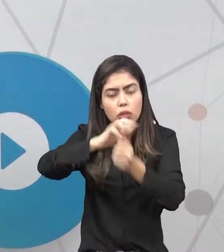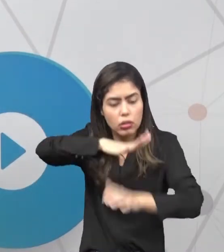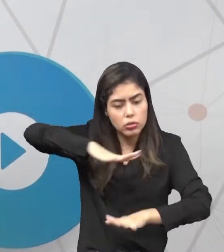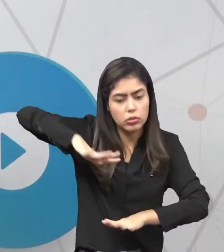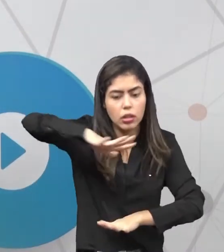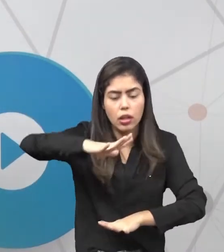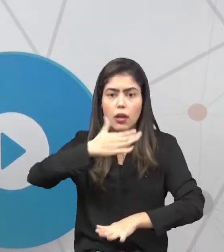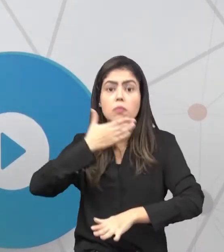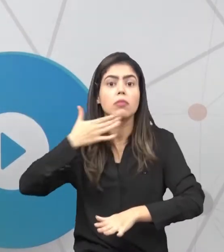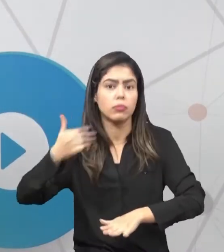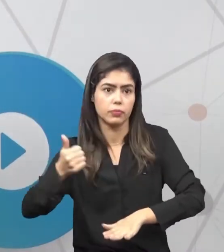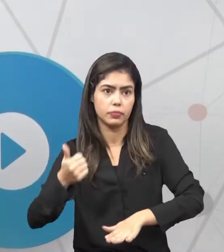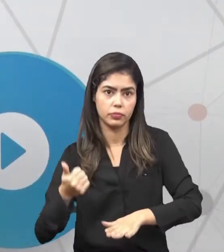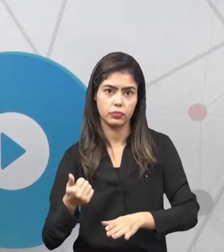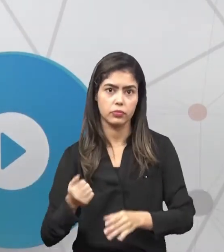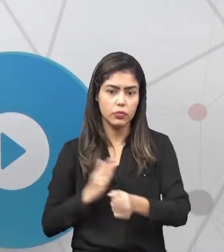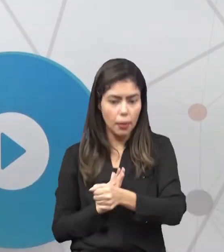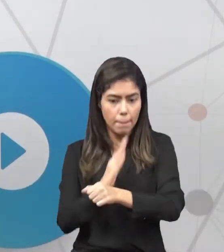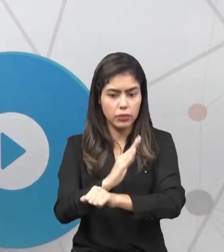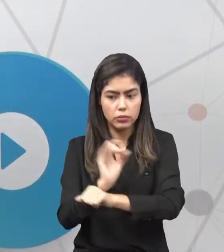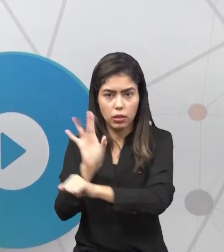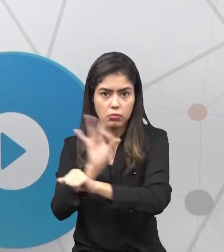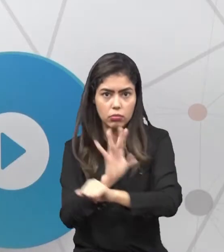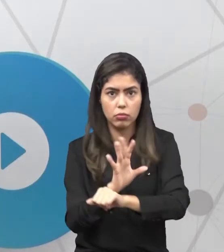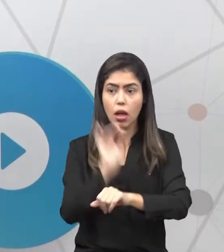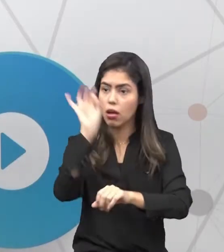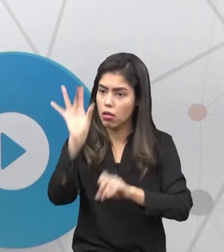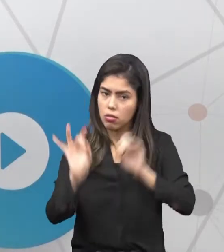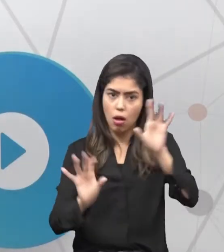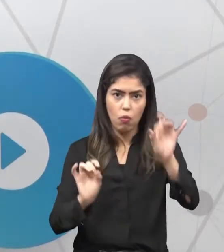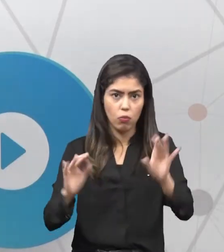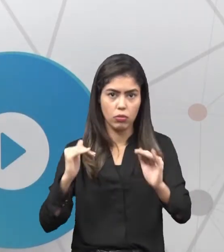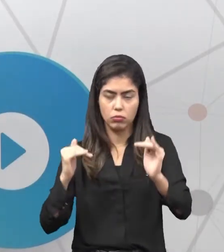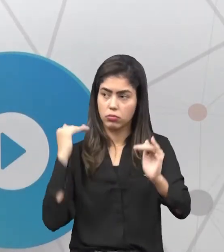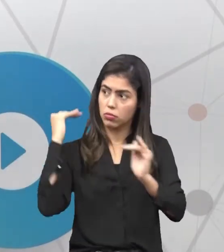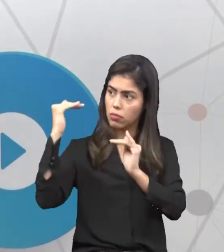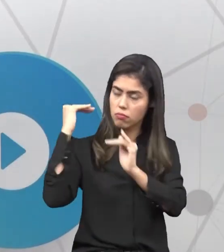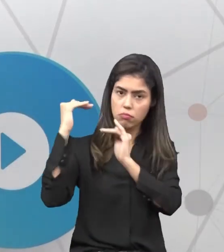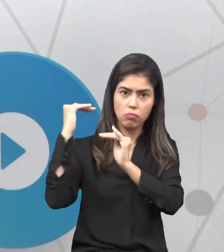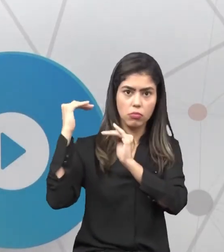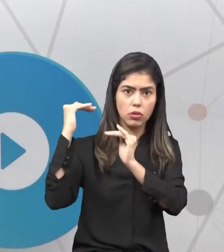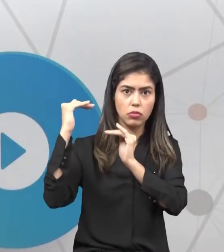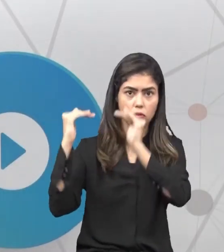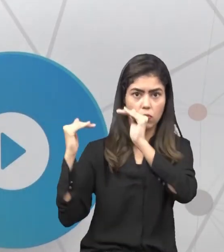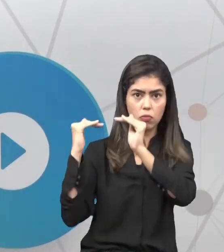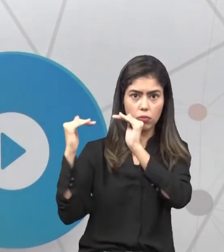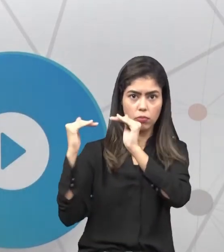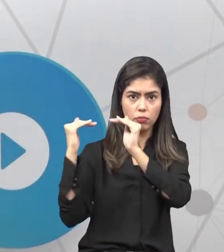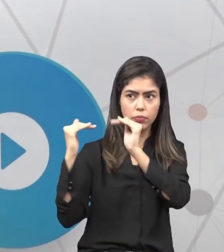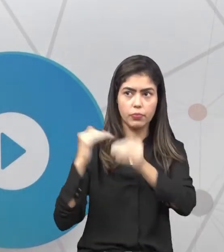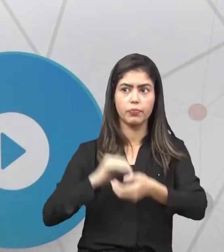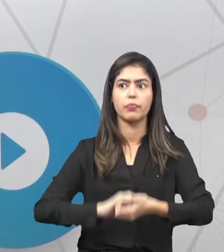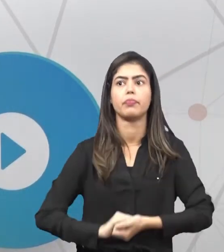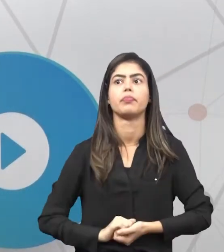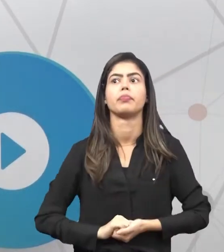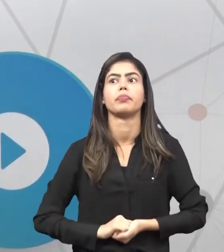igualitária, mais justa, sem que ninguém ultrapasse os seus limites. Essa aqui é a ideia também de Max Weber.